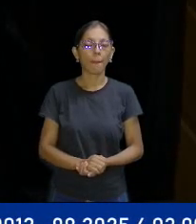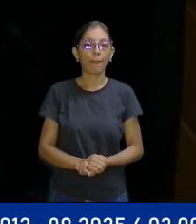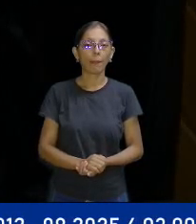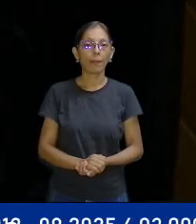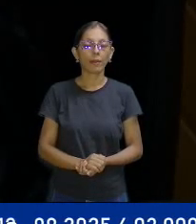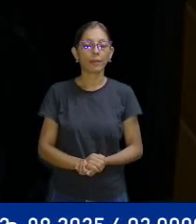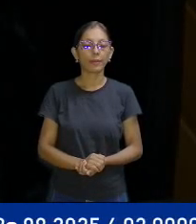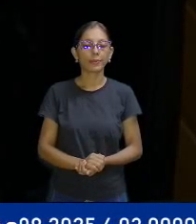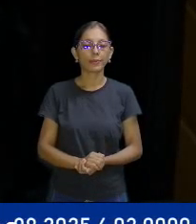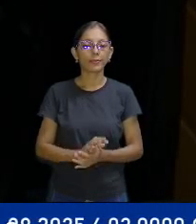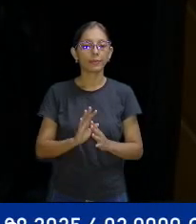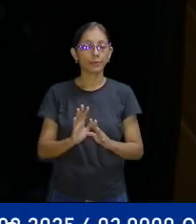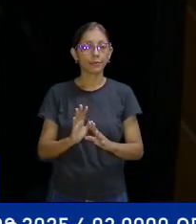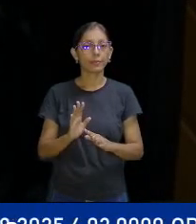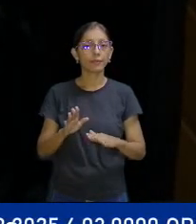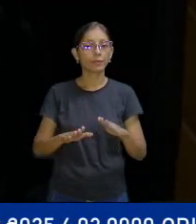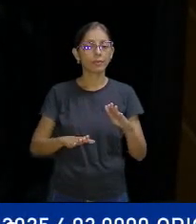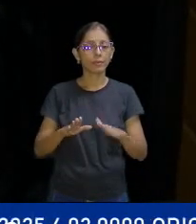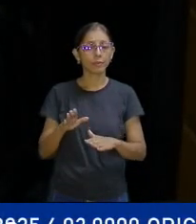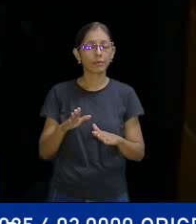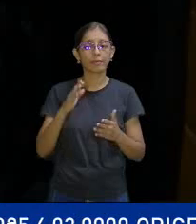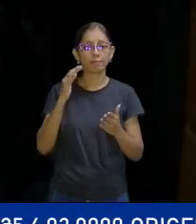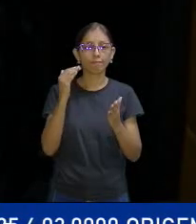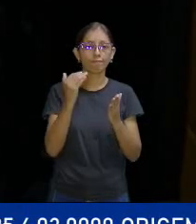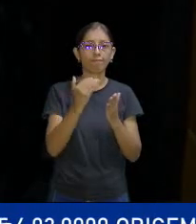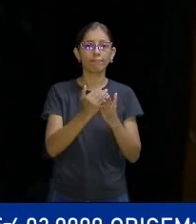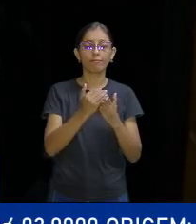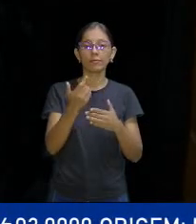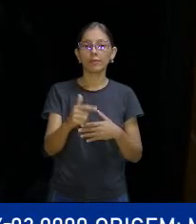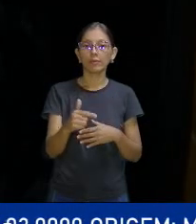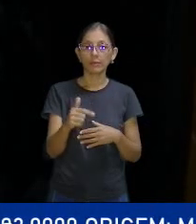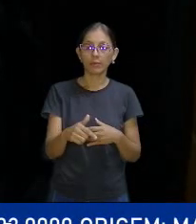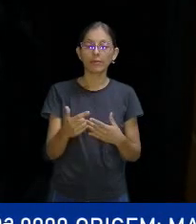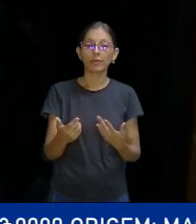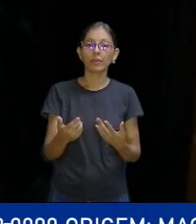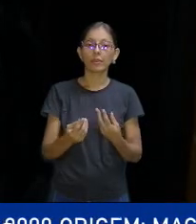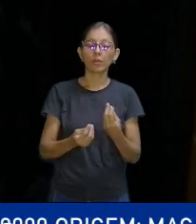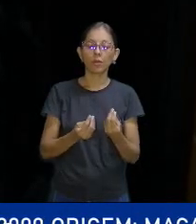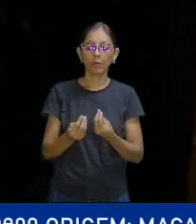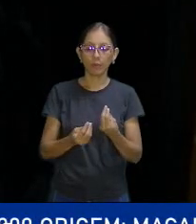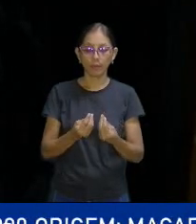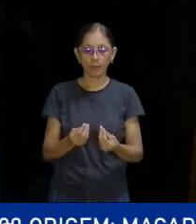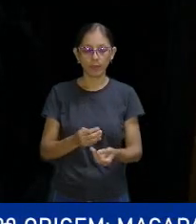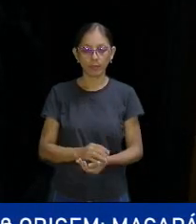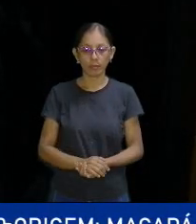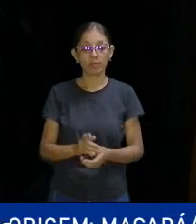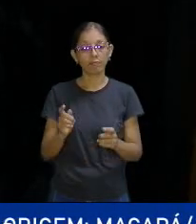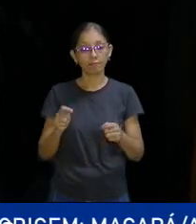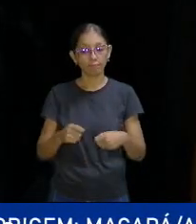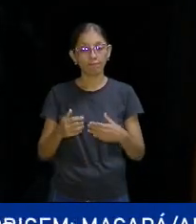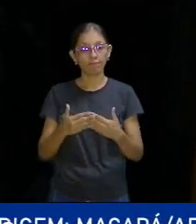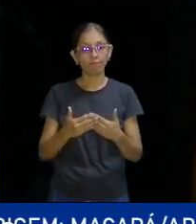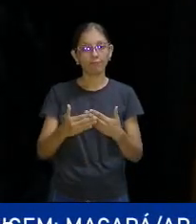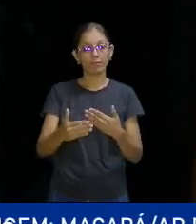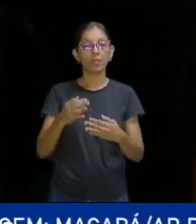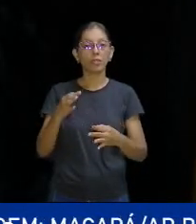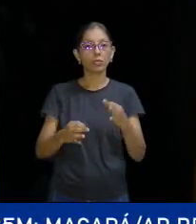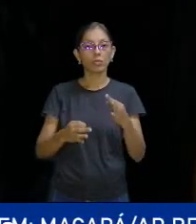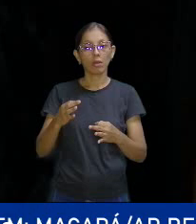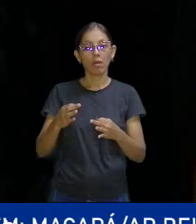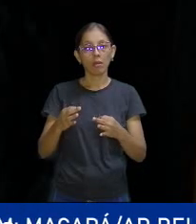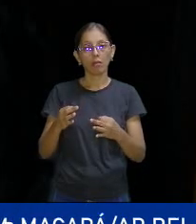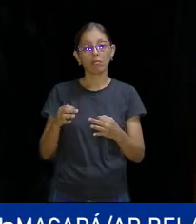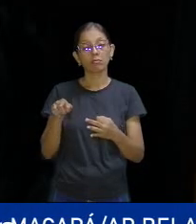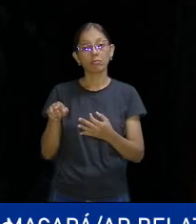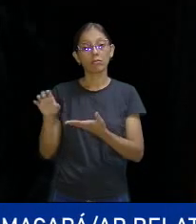Contudo, nem sempre tal obrigação é cumprida de forma tempestiva ou adequada, o que pode ensejar o julgamento das contas como não prestadas